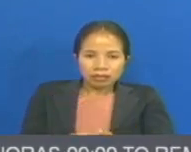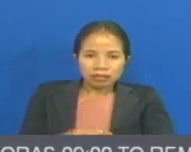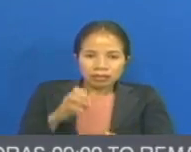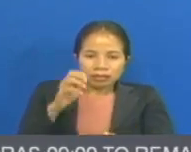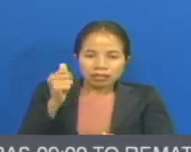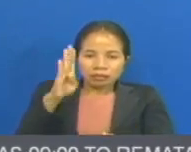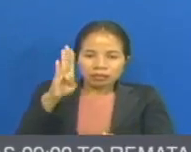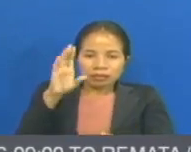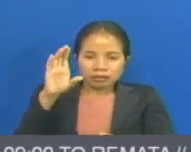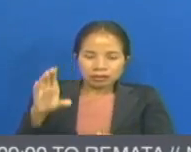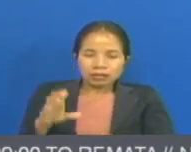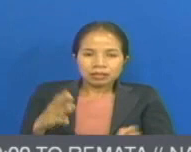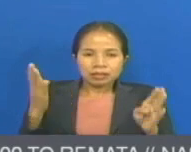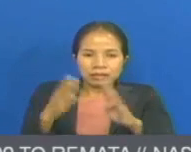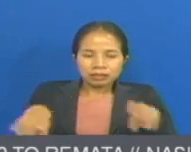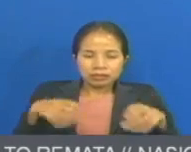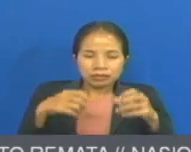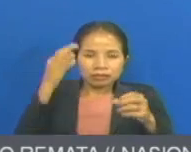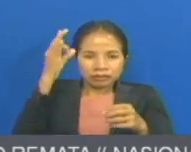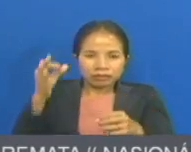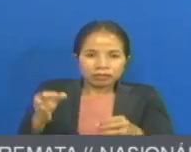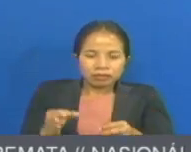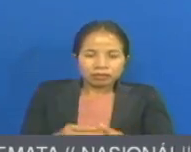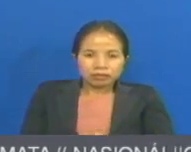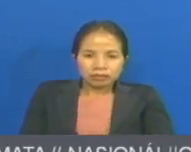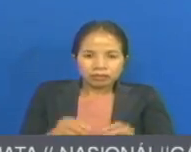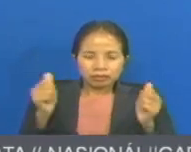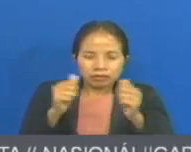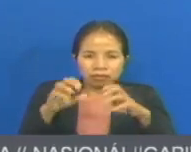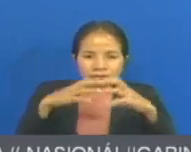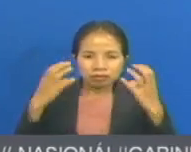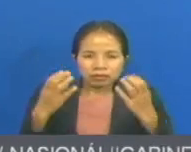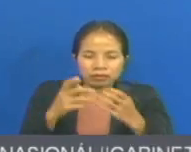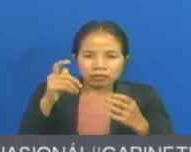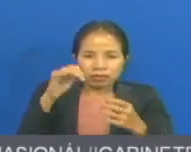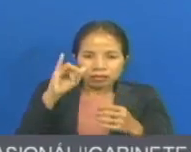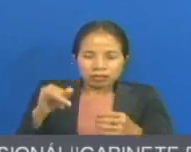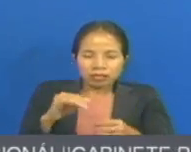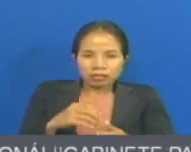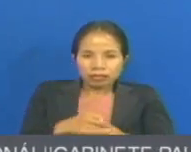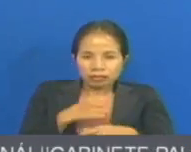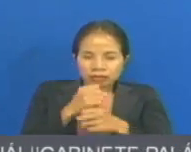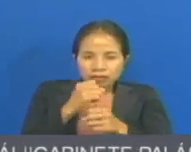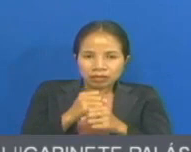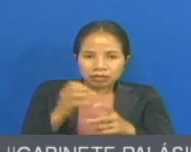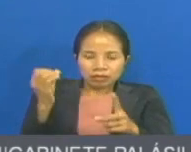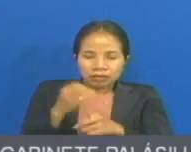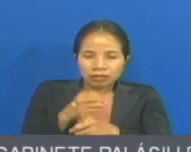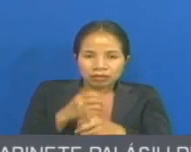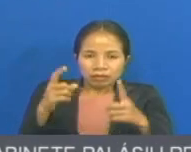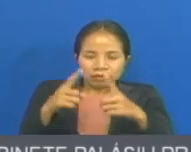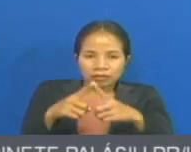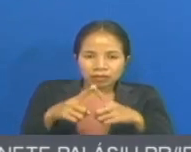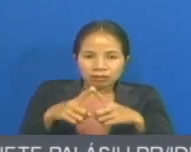ABCID se sabisu hamutuk ho konselu imprensa hodi kria opportunidade barak